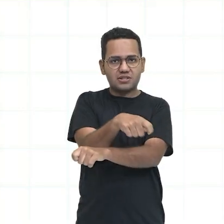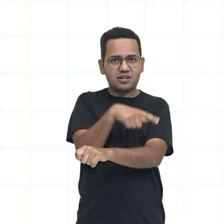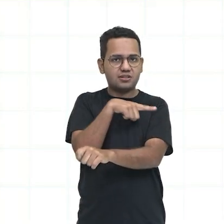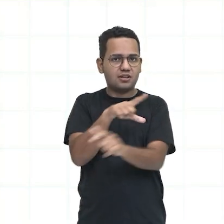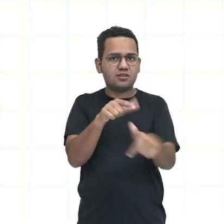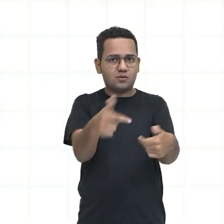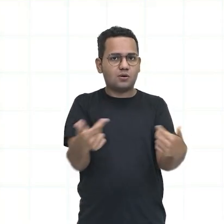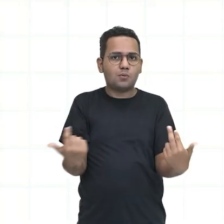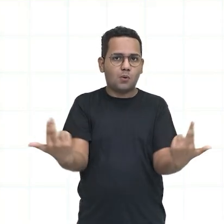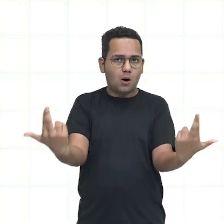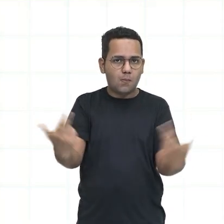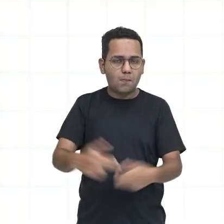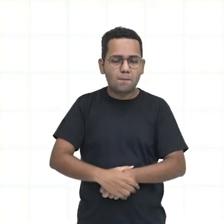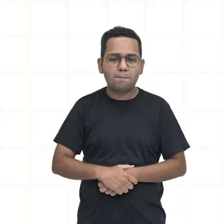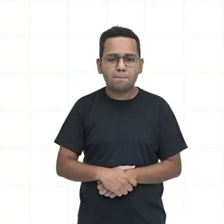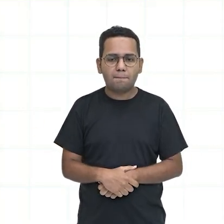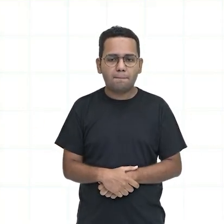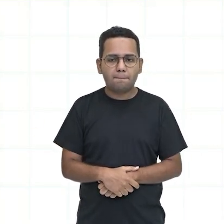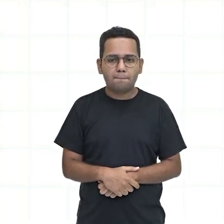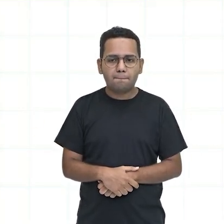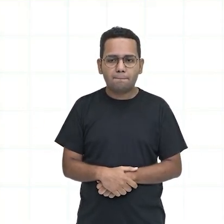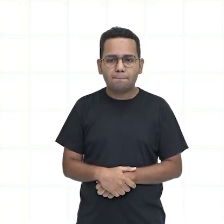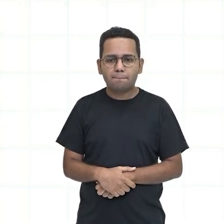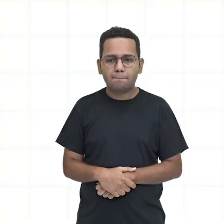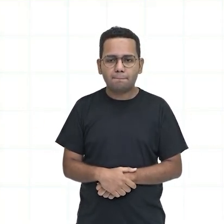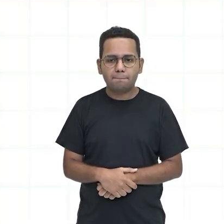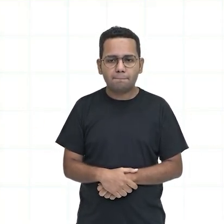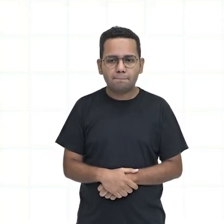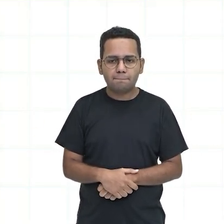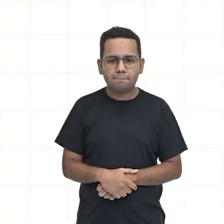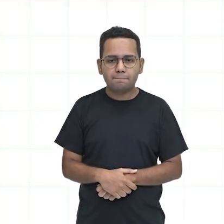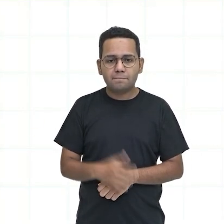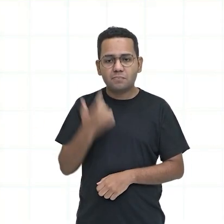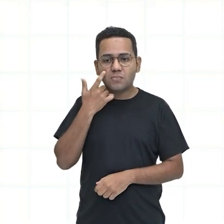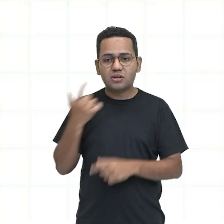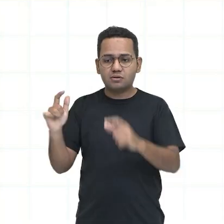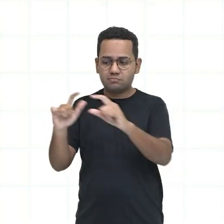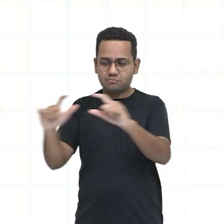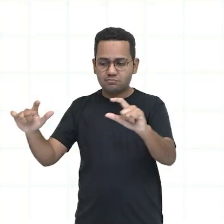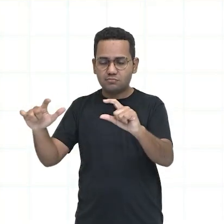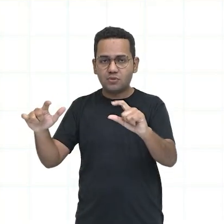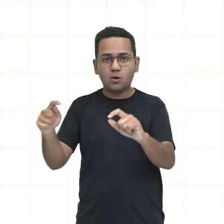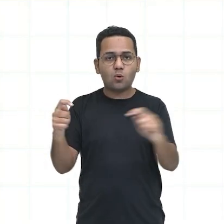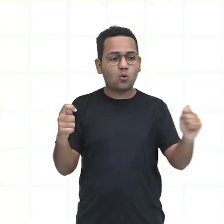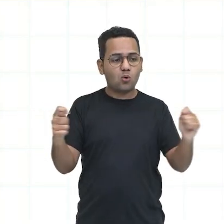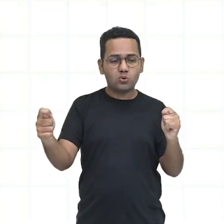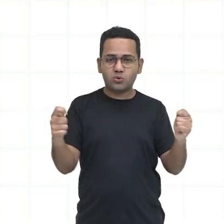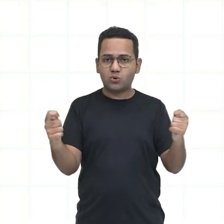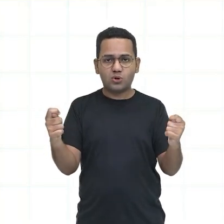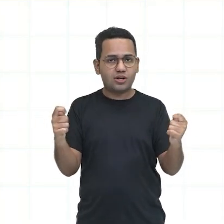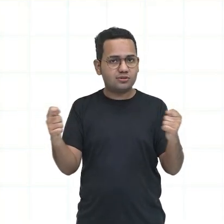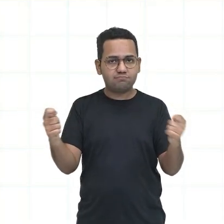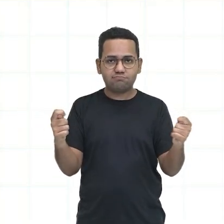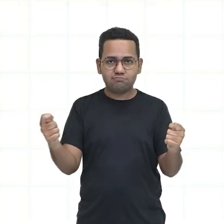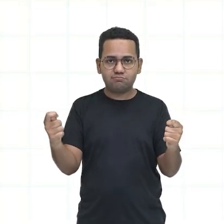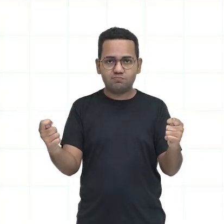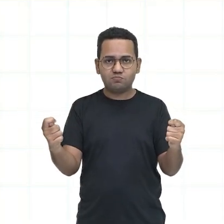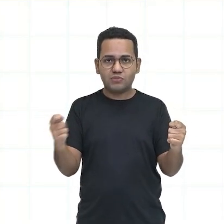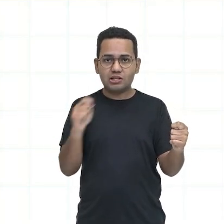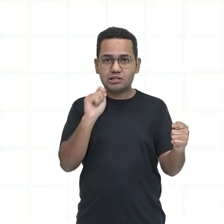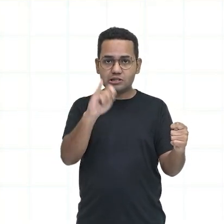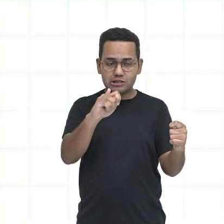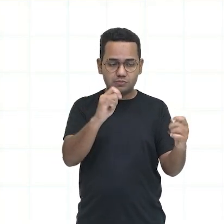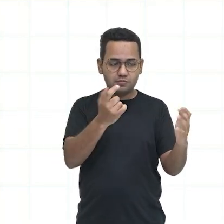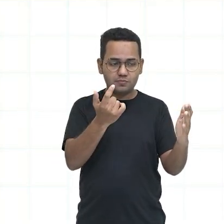tá certo? Por isso que ela é condicional. Essa segunda aqui, ó, ela está condicionada ao acontecimento da primeira. Por isso que ela